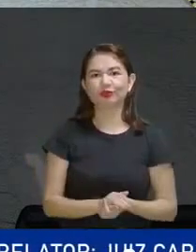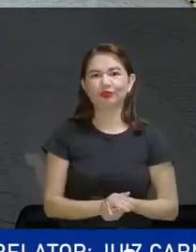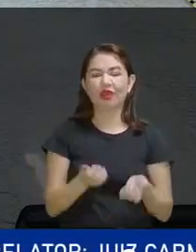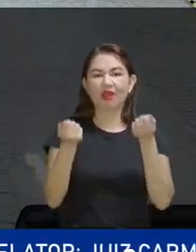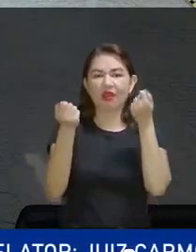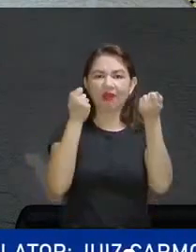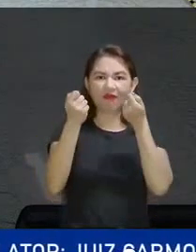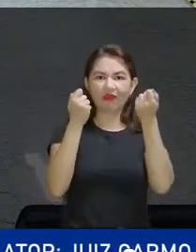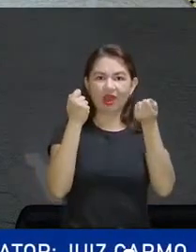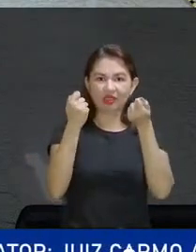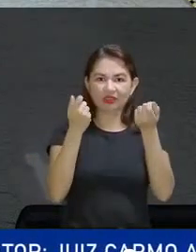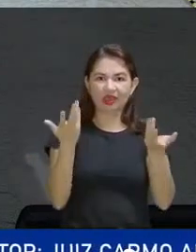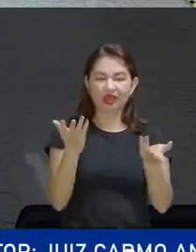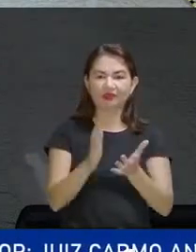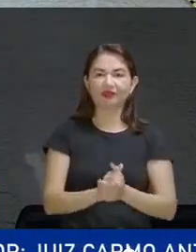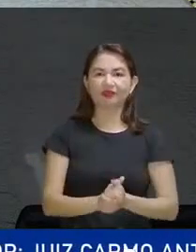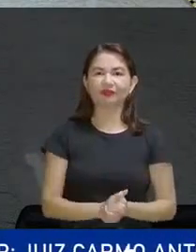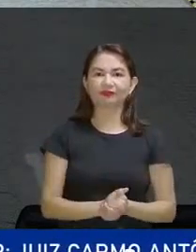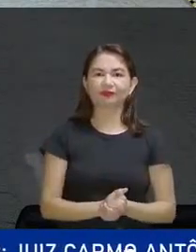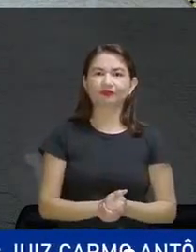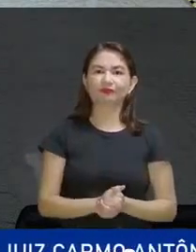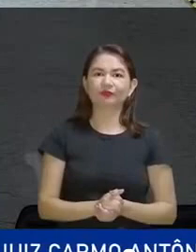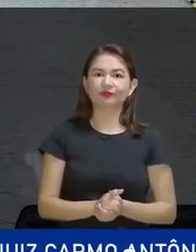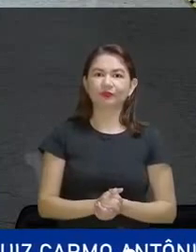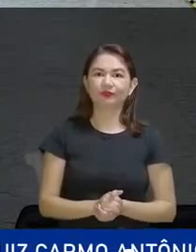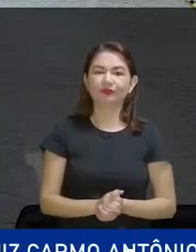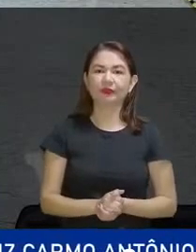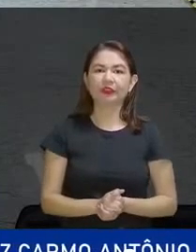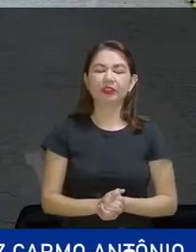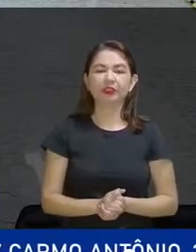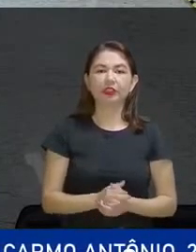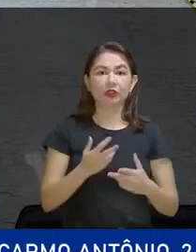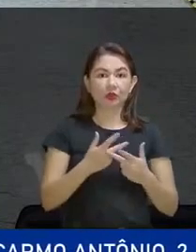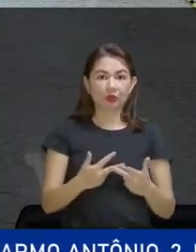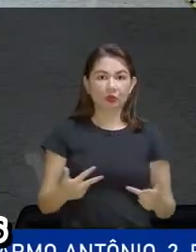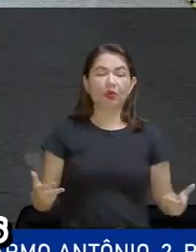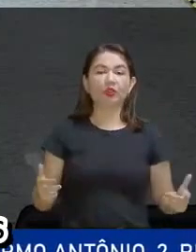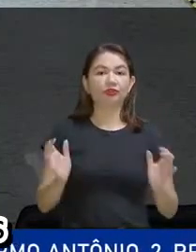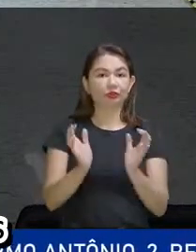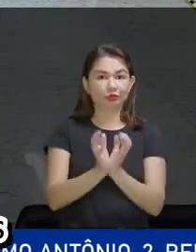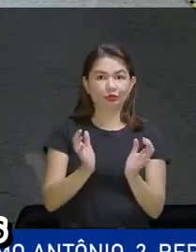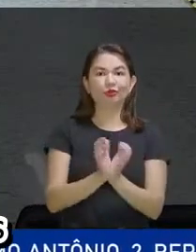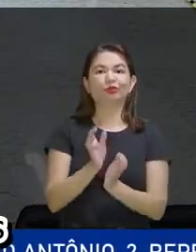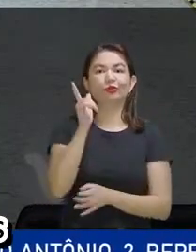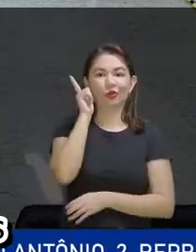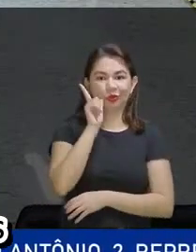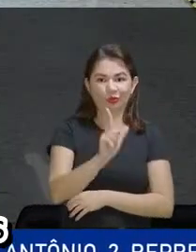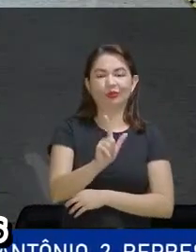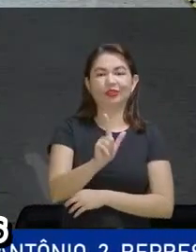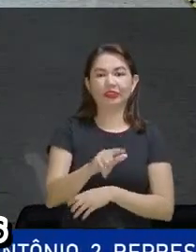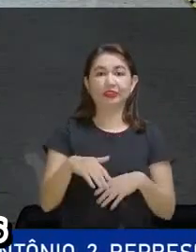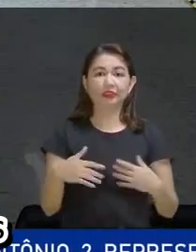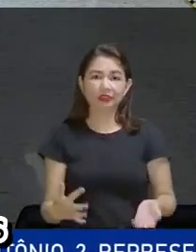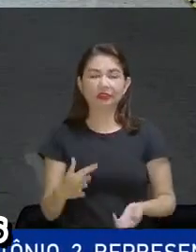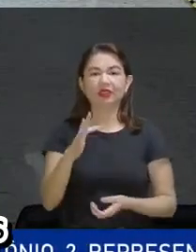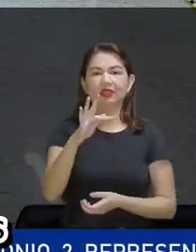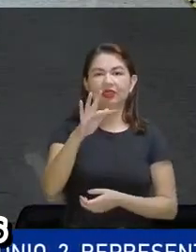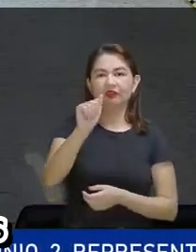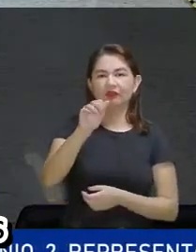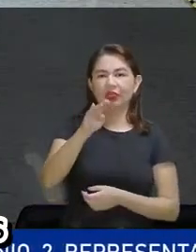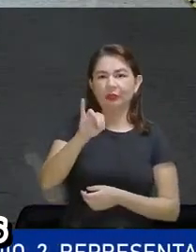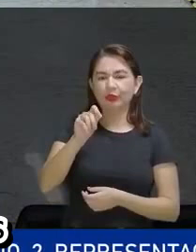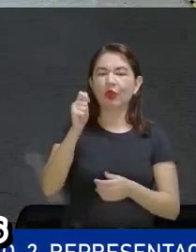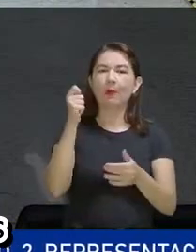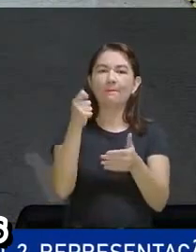analisados, conclui-se a efetiva disposição de benesses pelo candidato e sua equipe. Aliás, o próprio Fábio Jucá